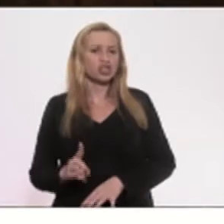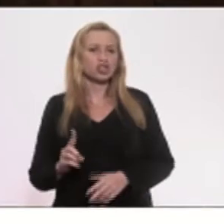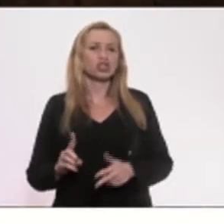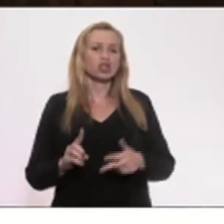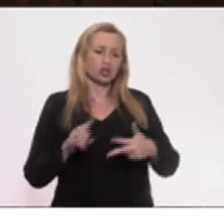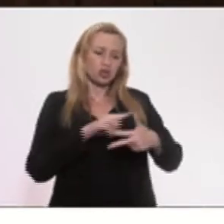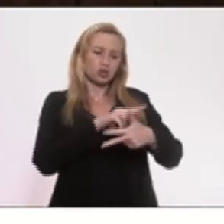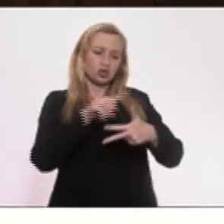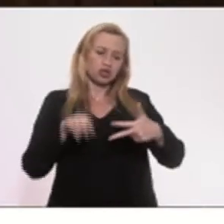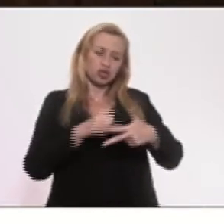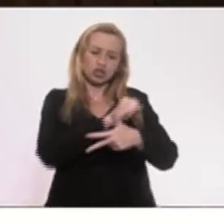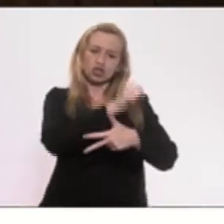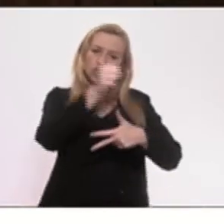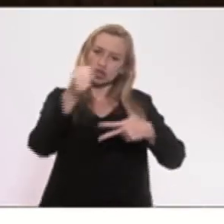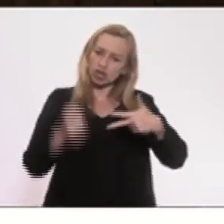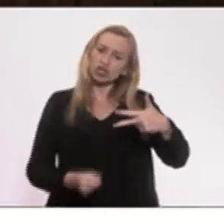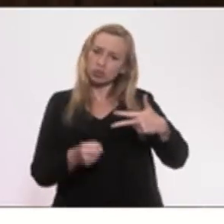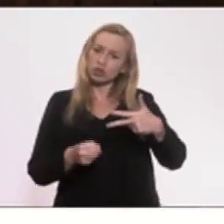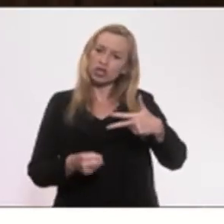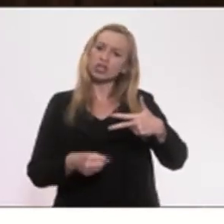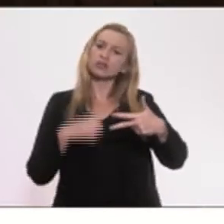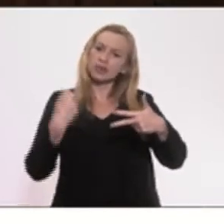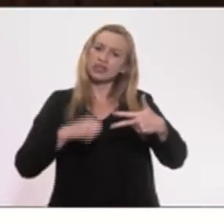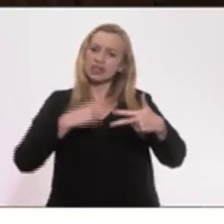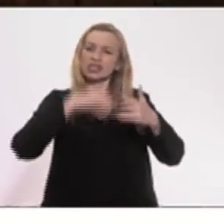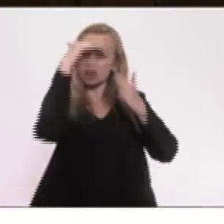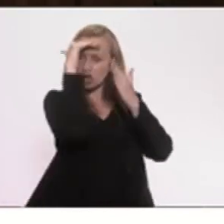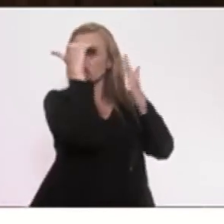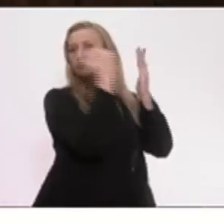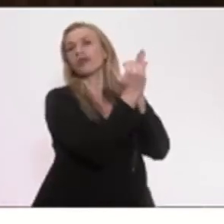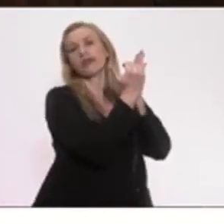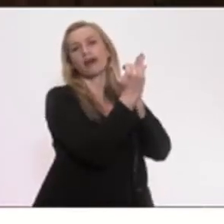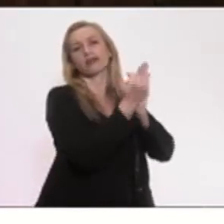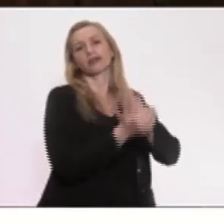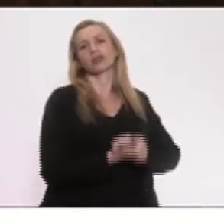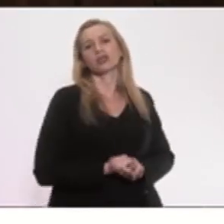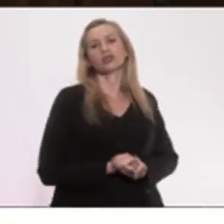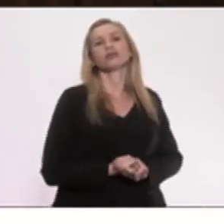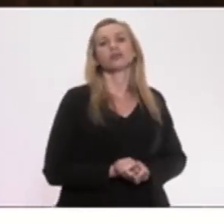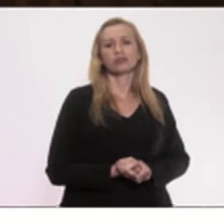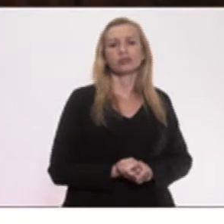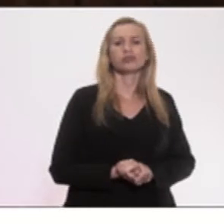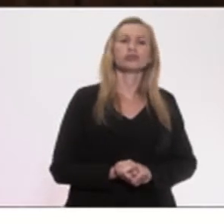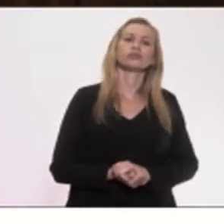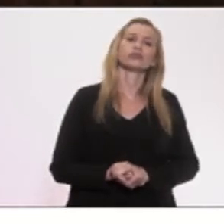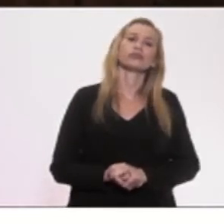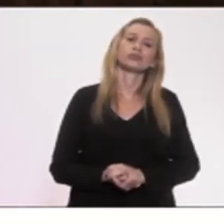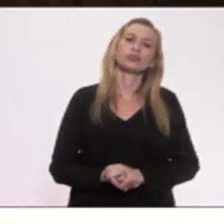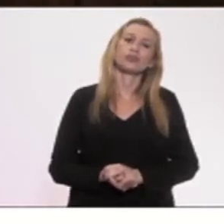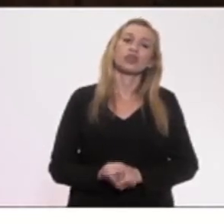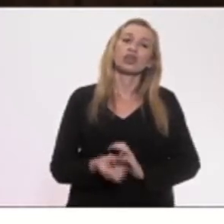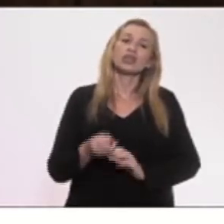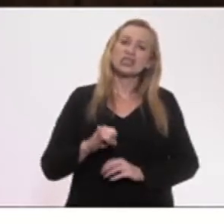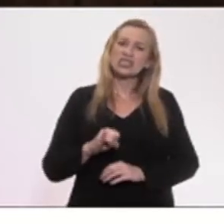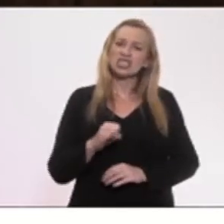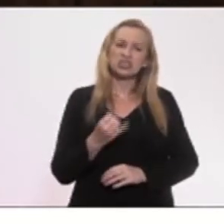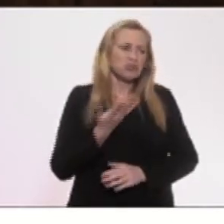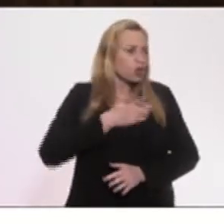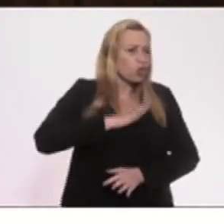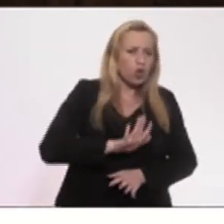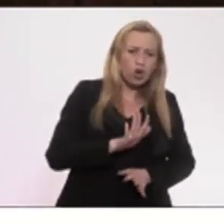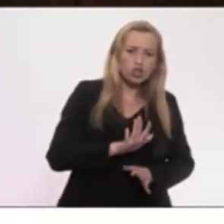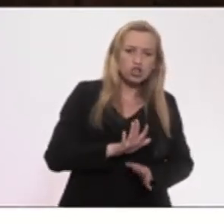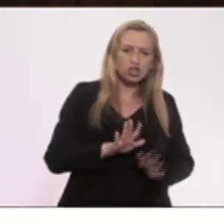se respeitem, o Estado de Direito pressupõe que as autoridades constituídas respeitem a legislação em vigor. Se ele está insatisfeito com a